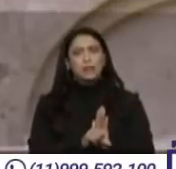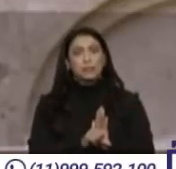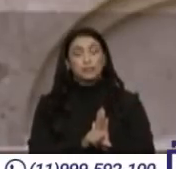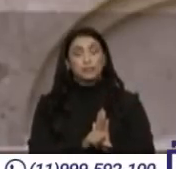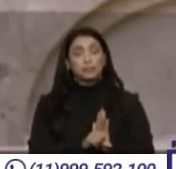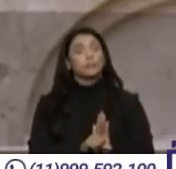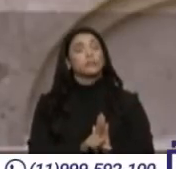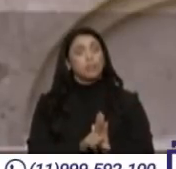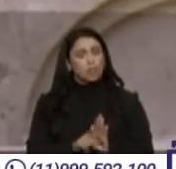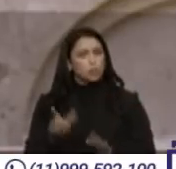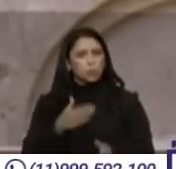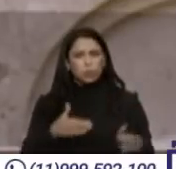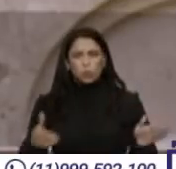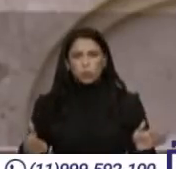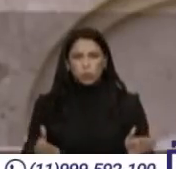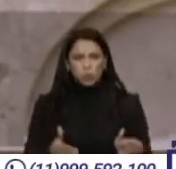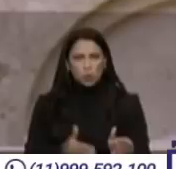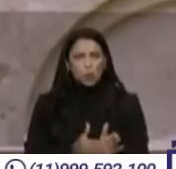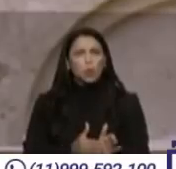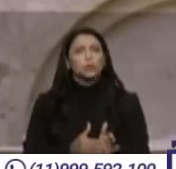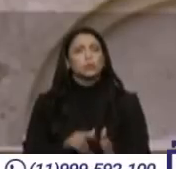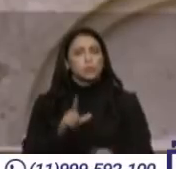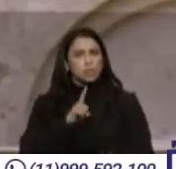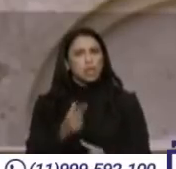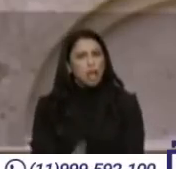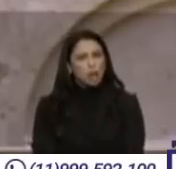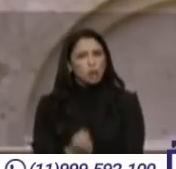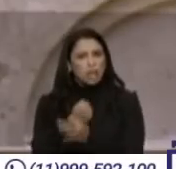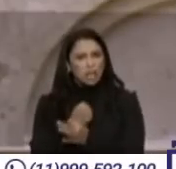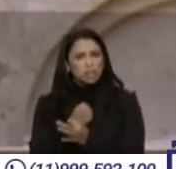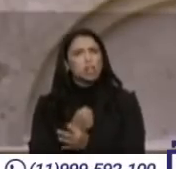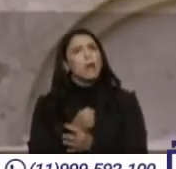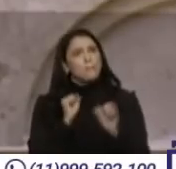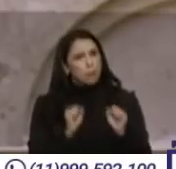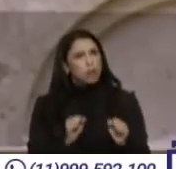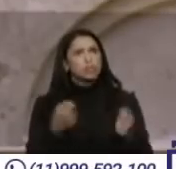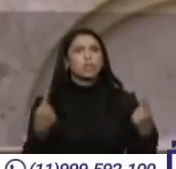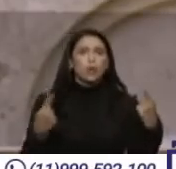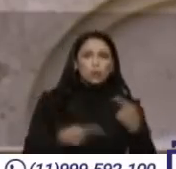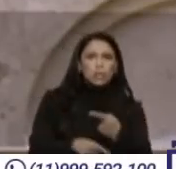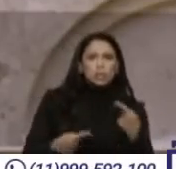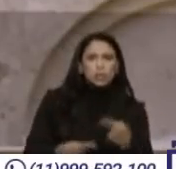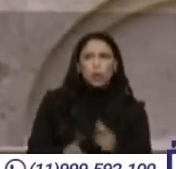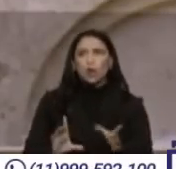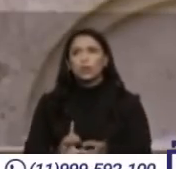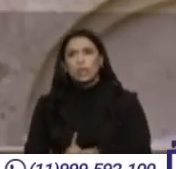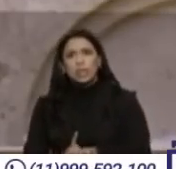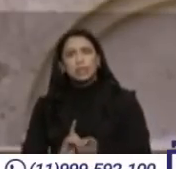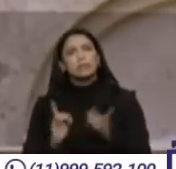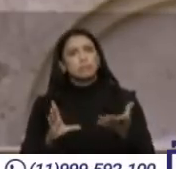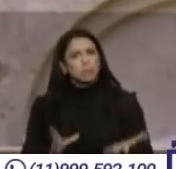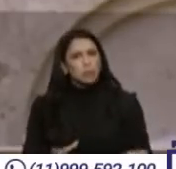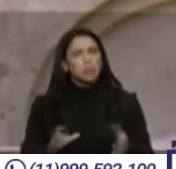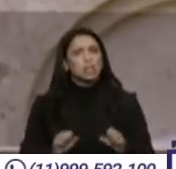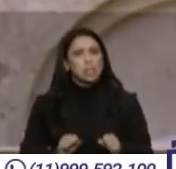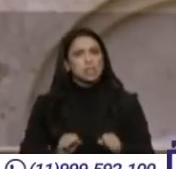resguardadas a todos os envolvidos as garantias do contraditório e da ampla defesa, como